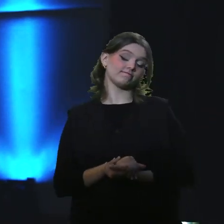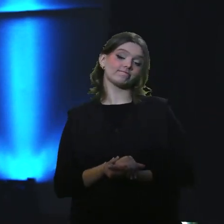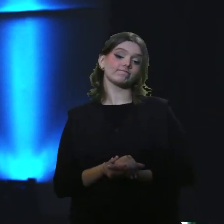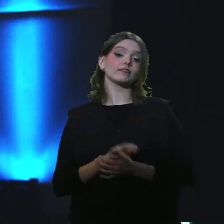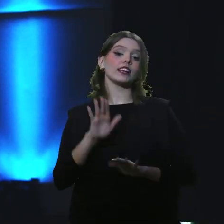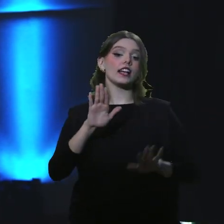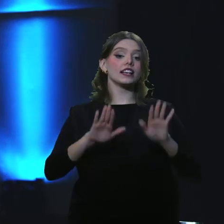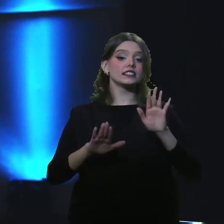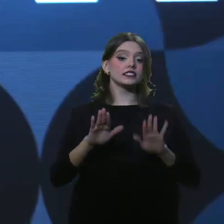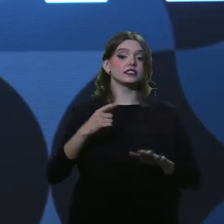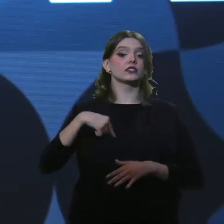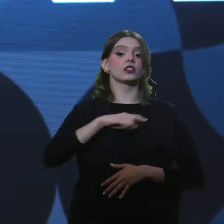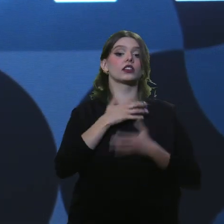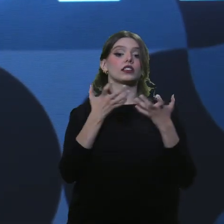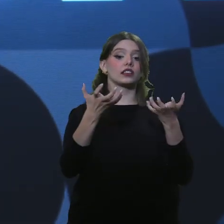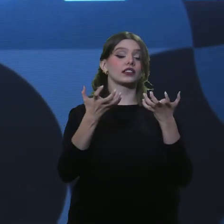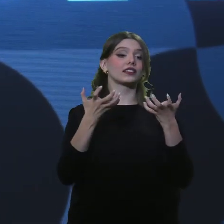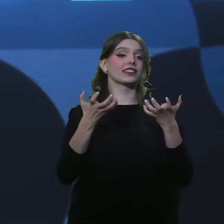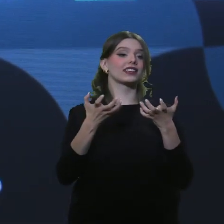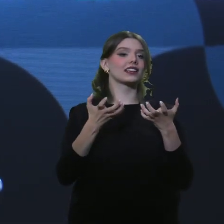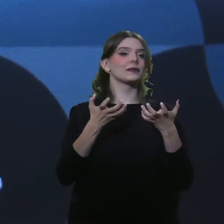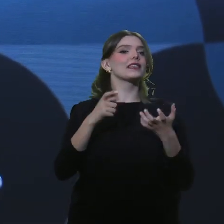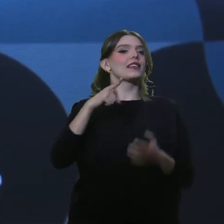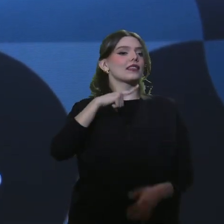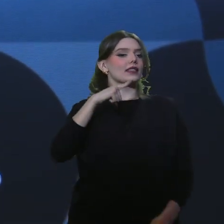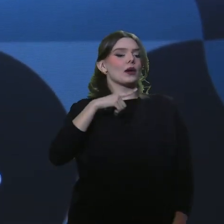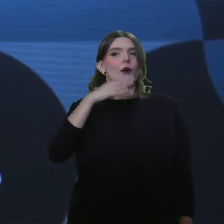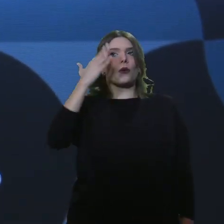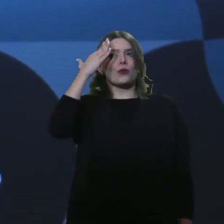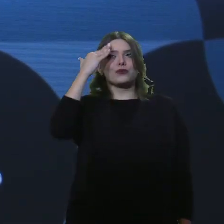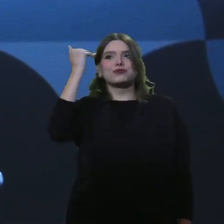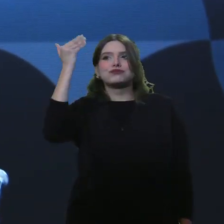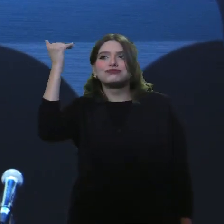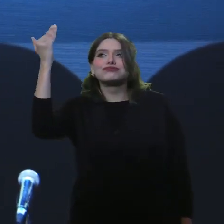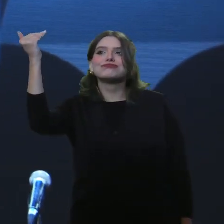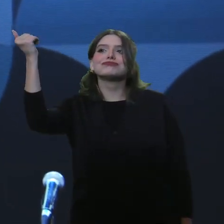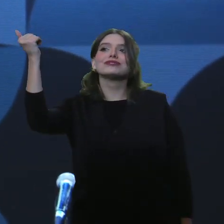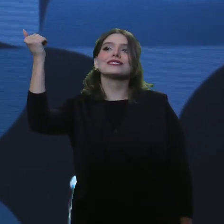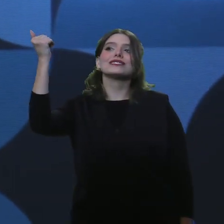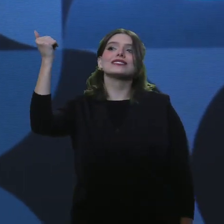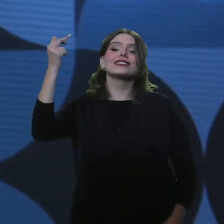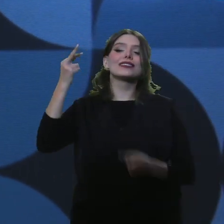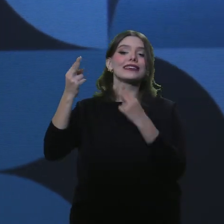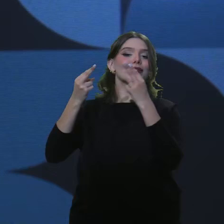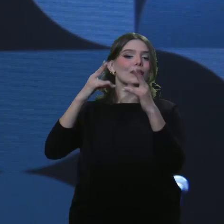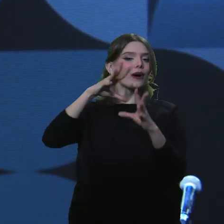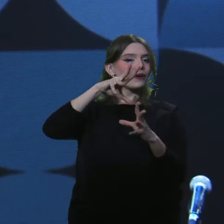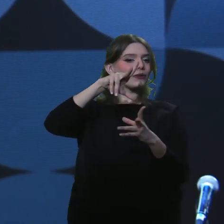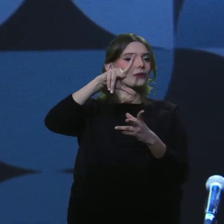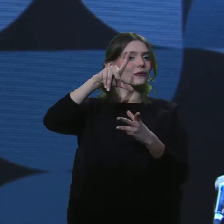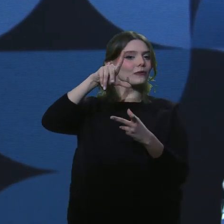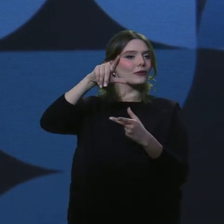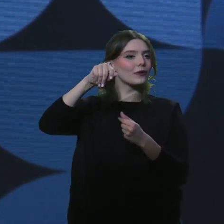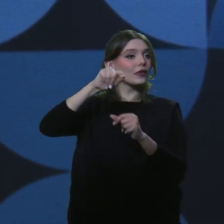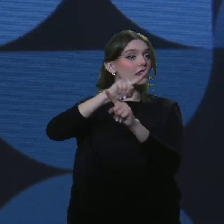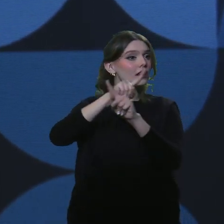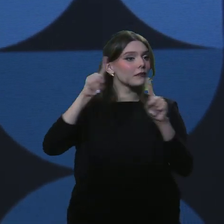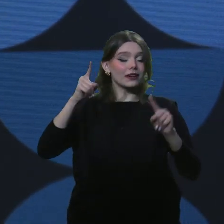Nós queremos ser sucesso aos moldes desse mundo, mas nós não fazemos parte desse